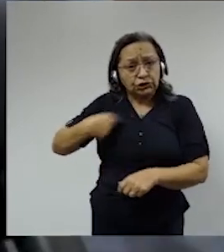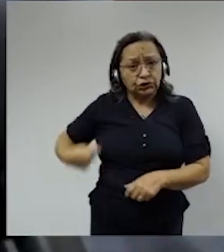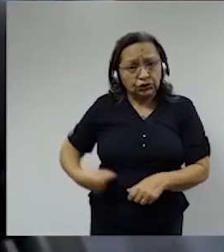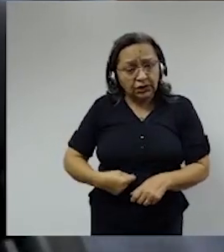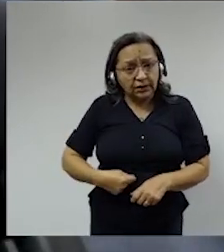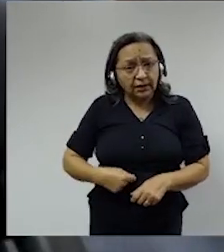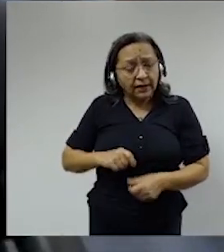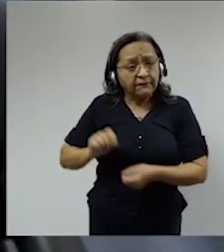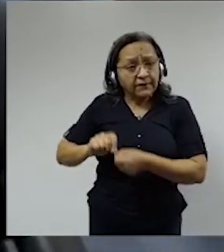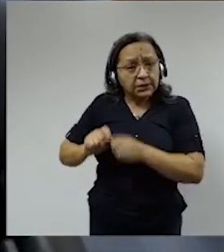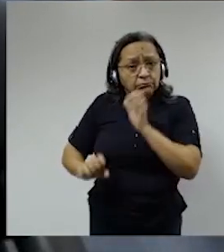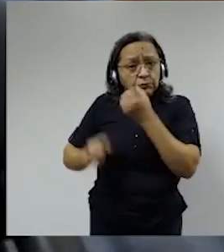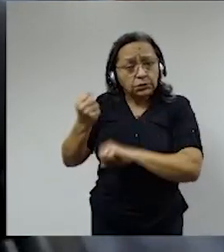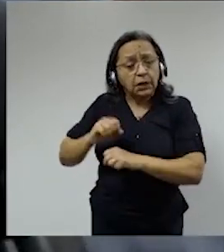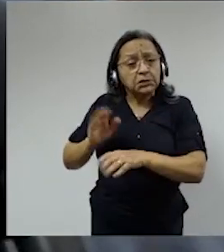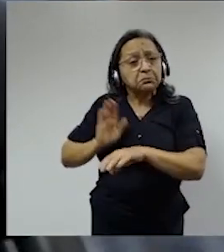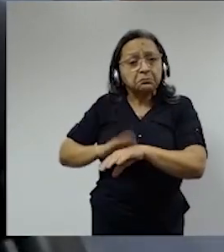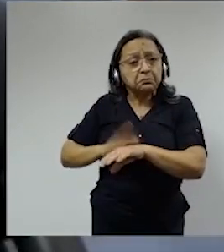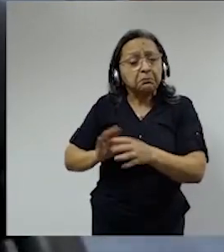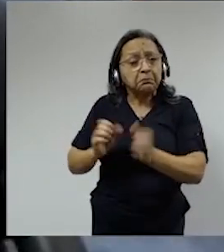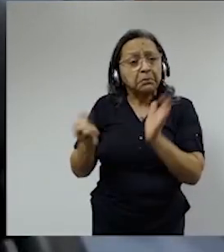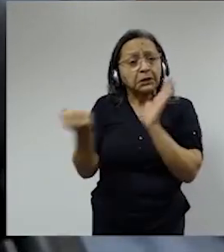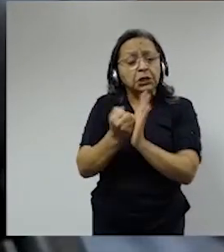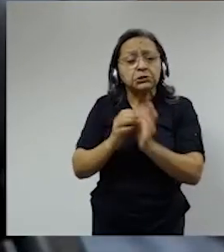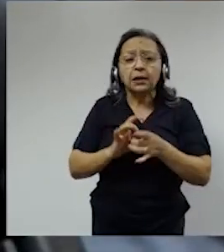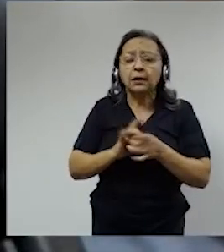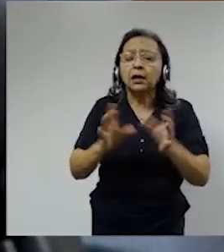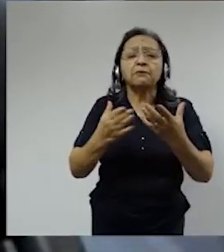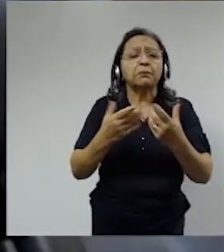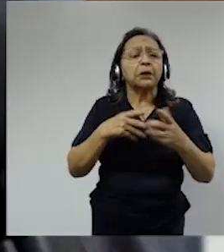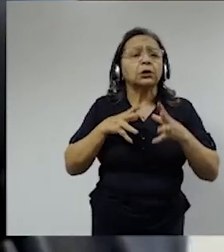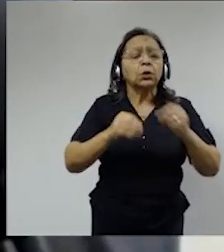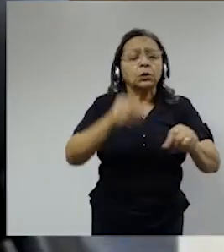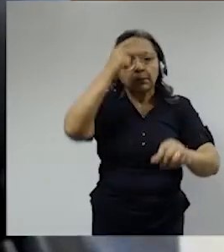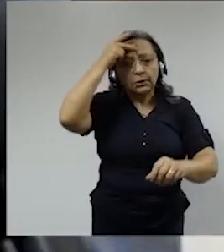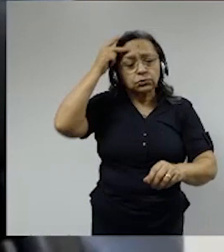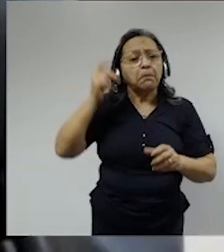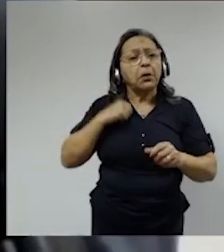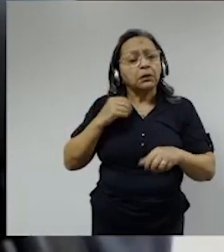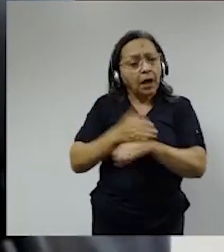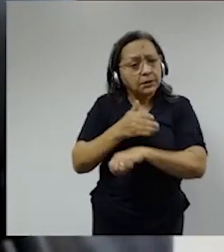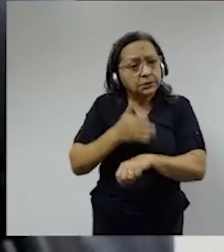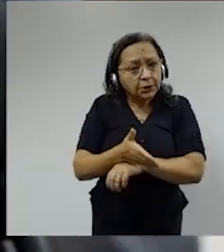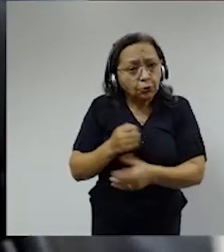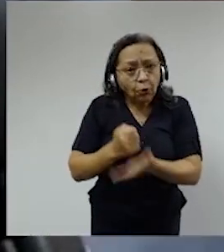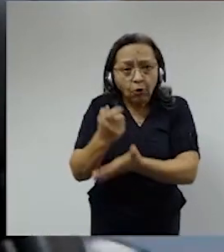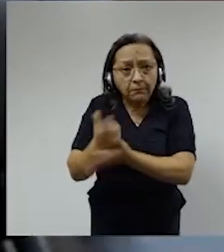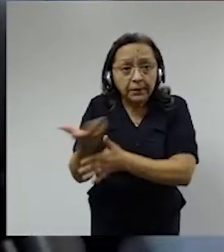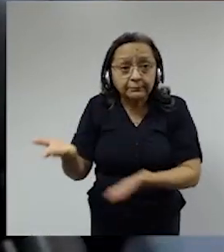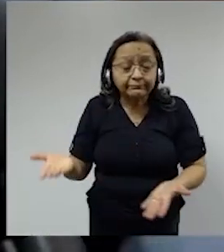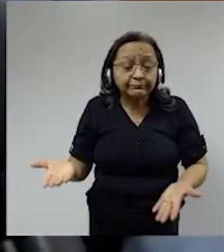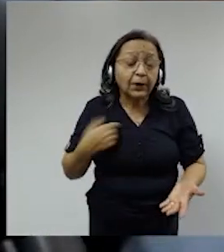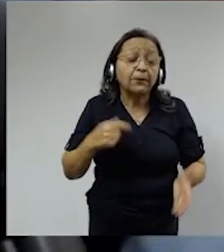país será de patente livre, aberta para toda a humanidade, e eu pergunto, e esse é o